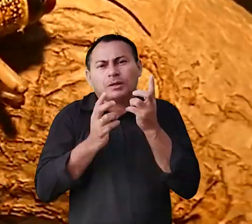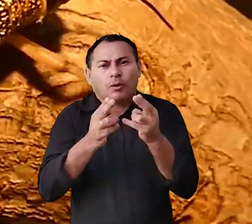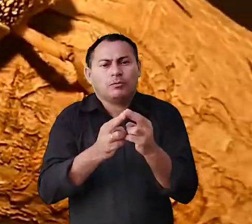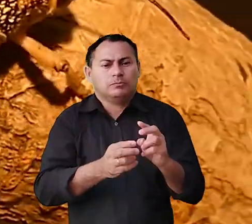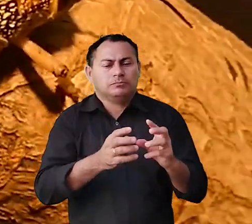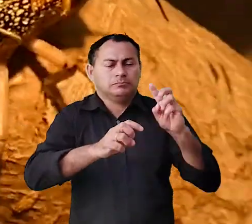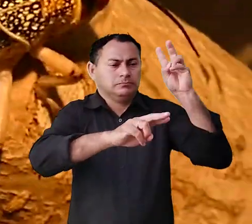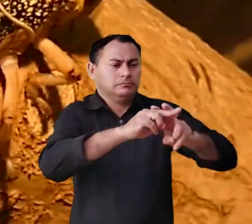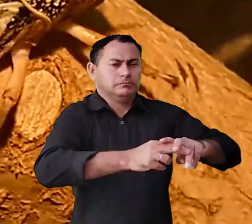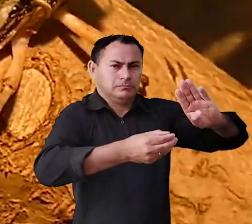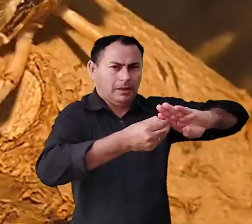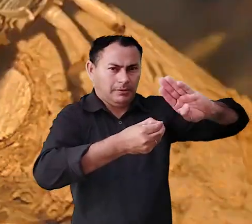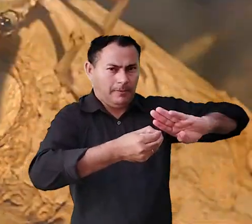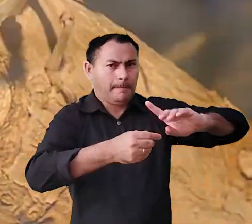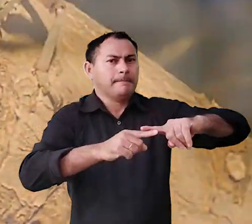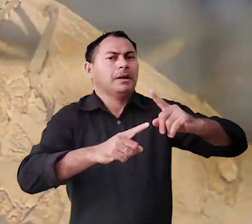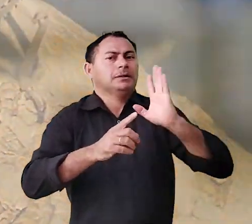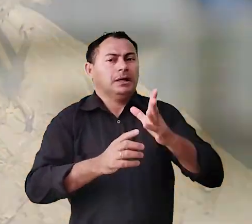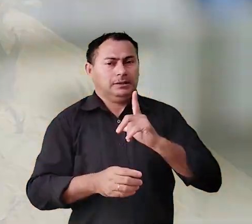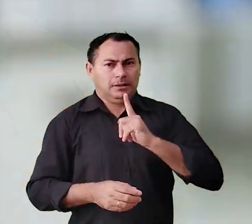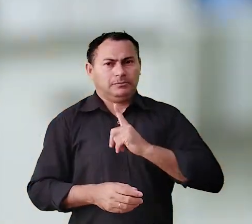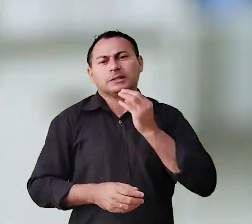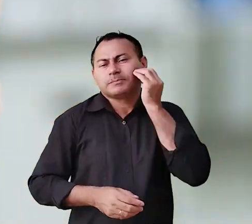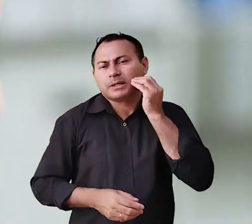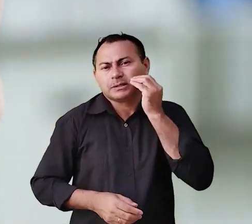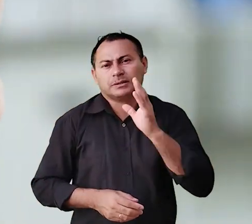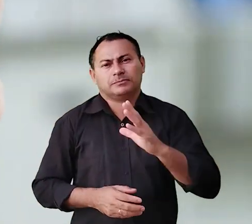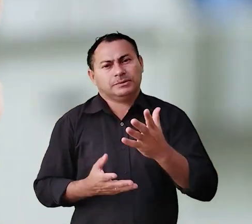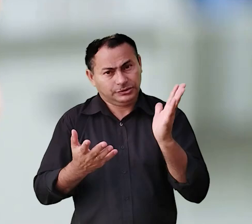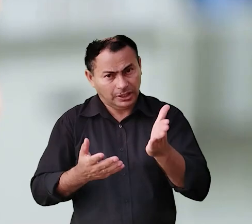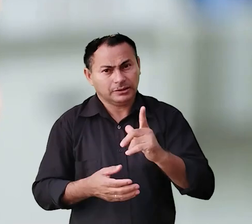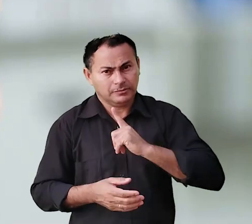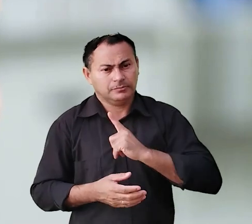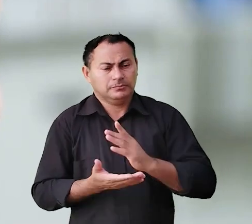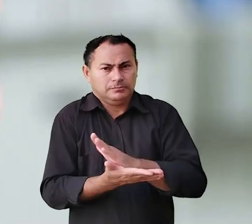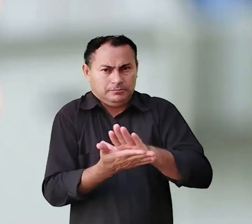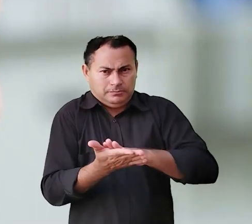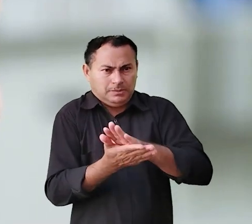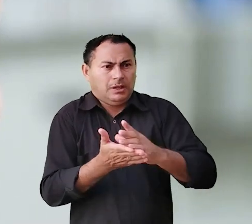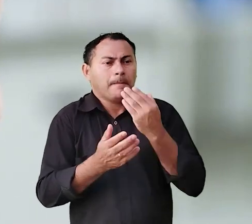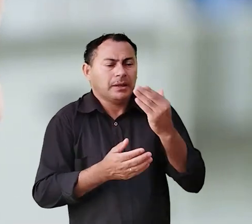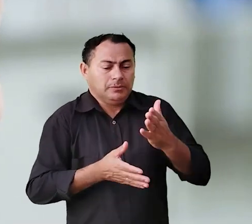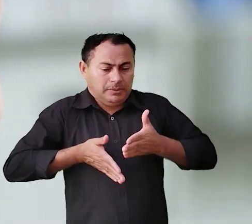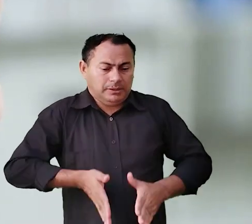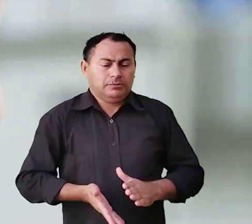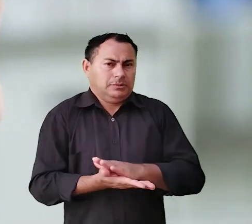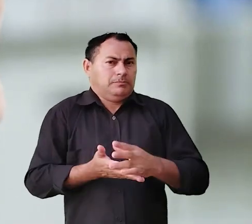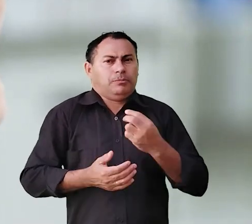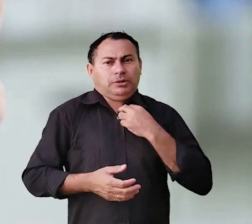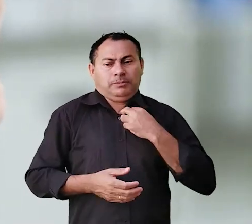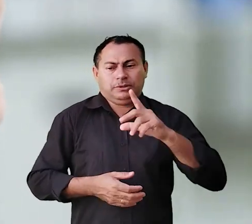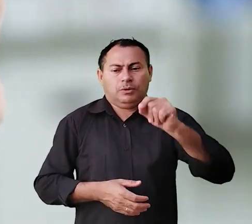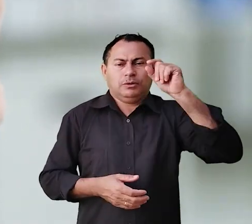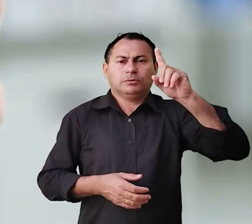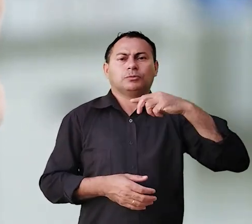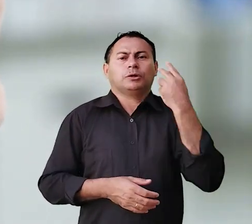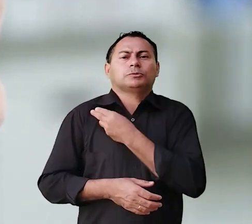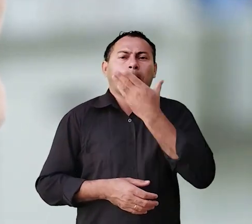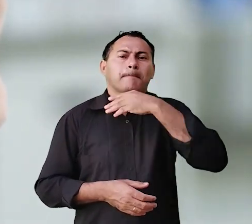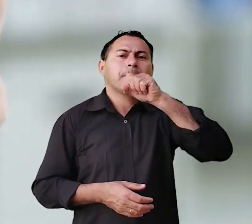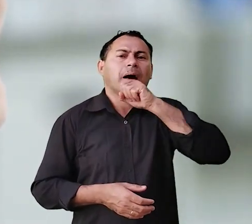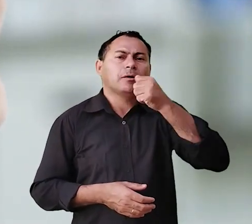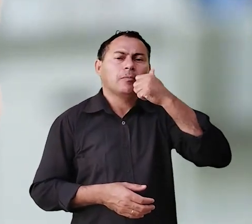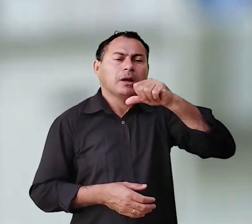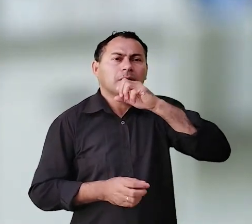experimentou nada como o cativeiro babilônico, mas também já teve suas experiências. Nenhum de nós pediu para nascer, nem podemos escolher